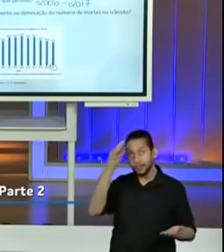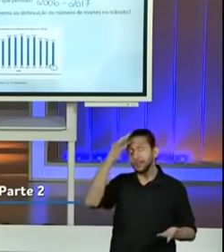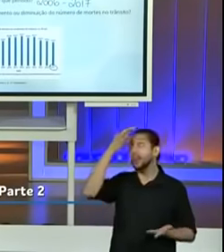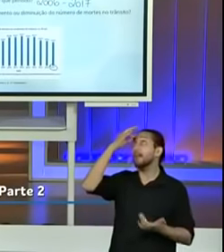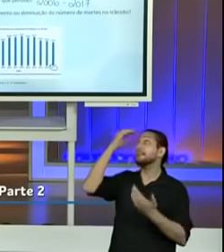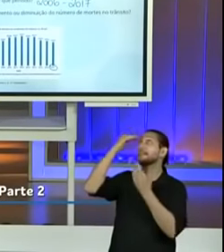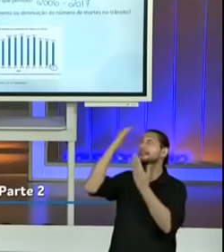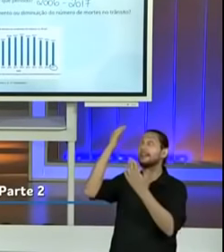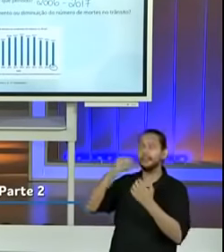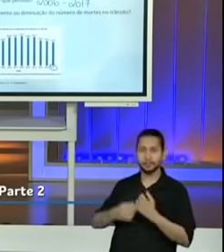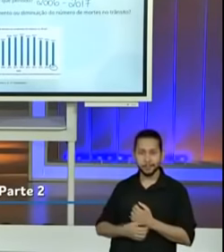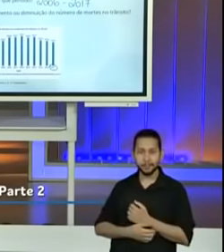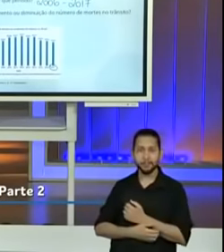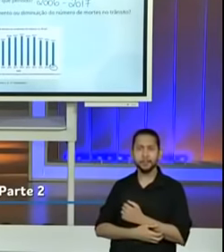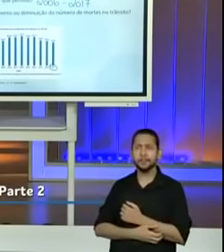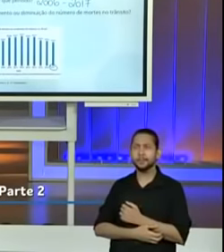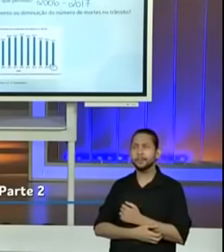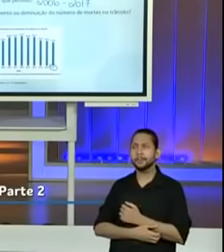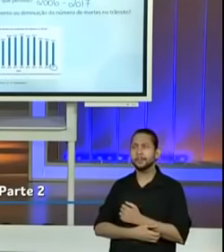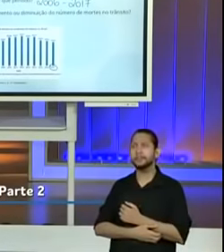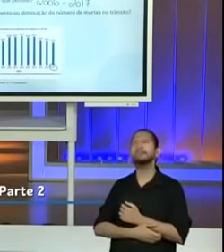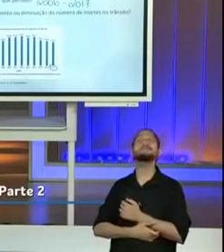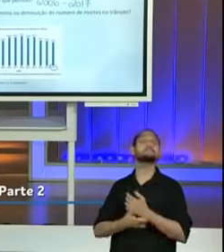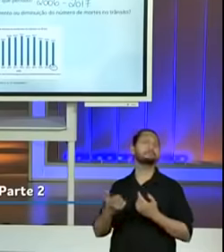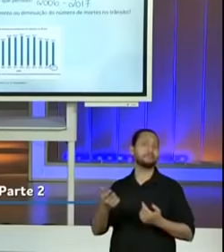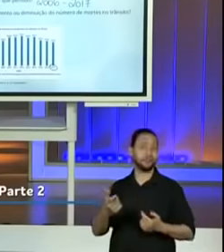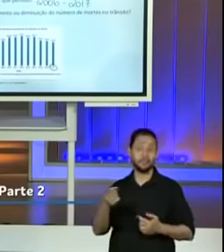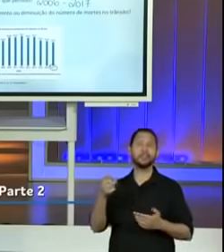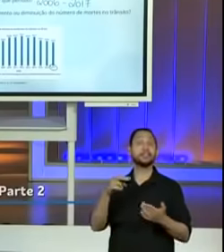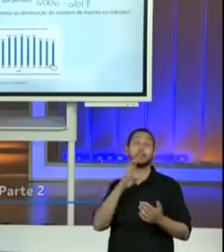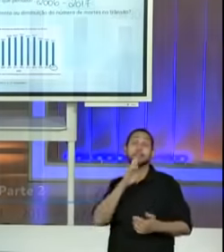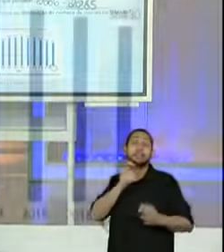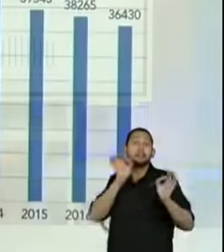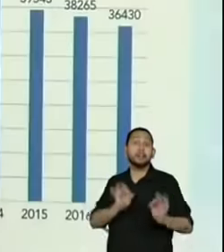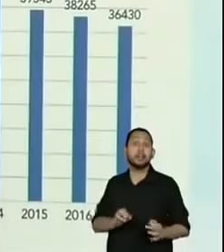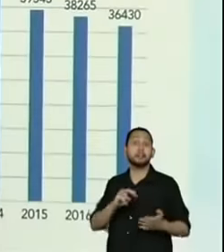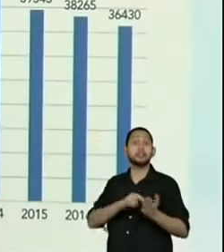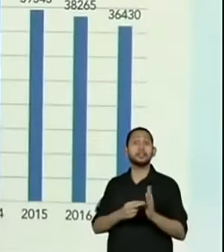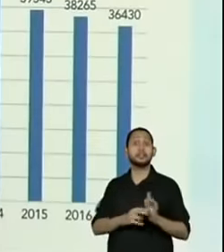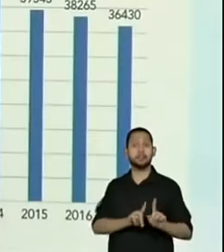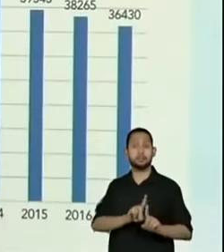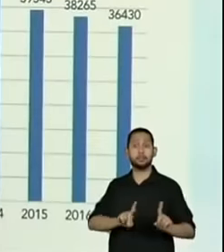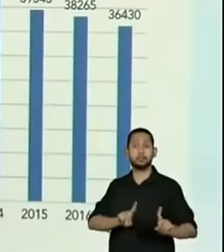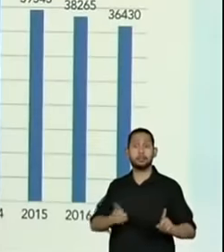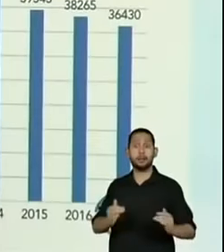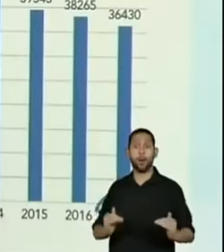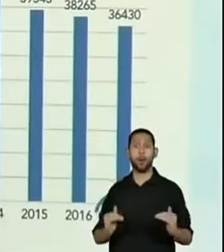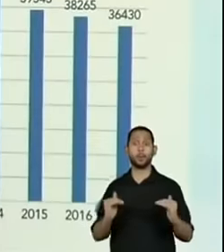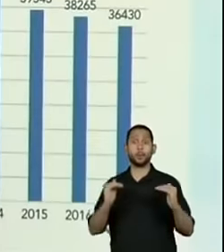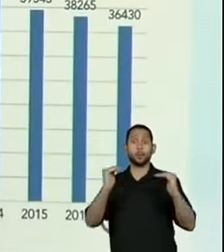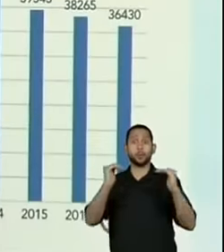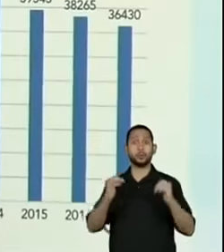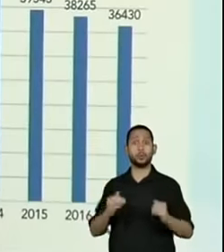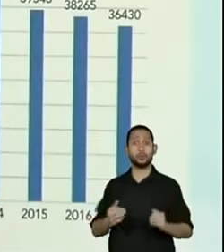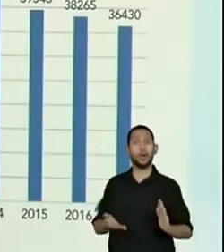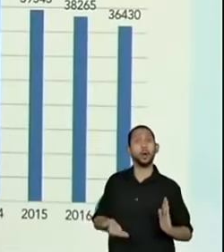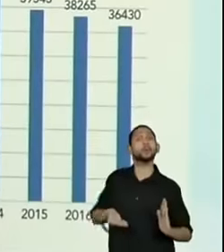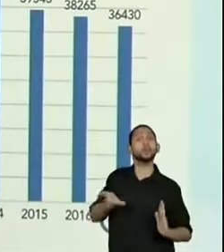dizendo que houve um aumento. Pior que é verdade. Olha aqui. A pergunta é de 2009